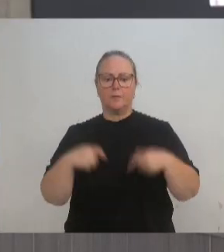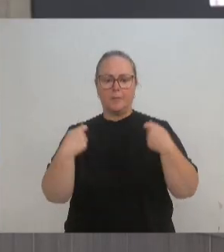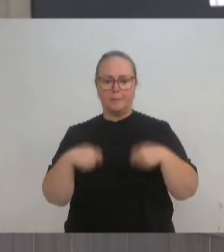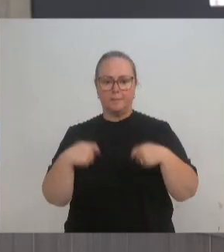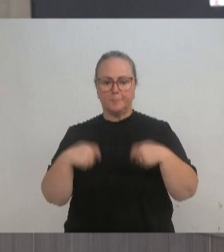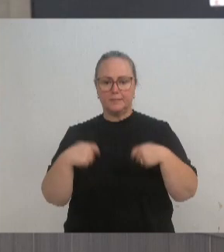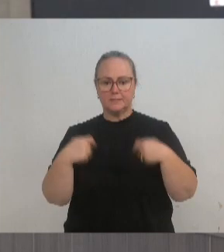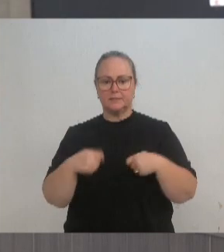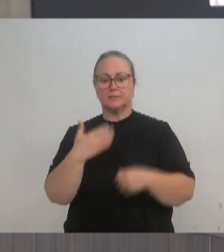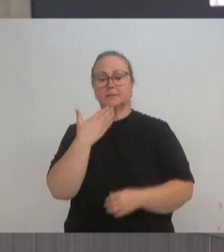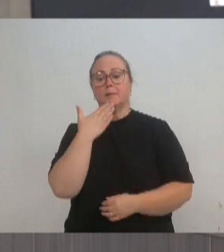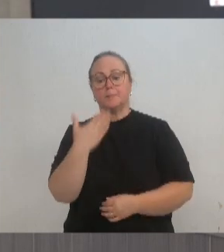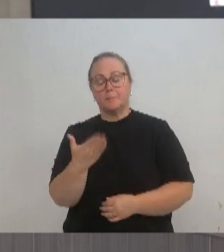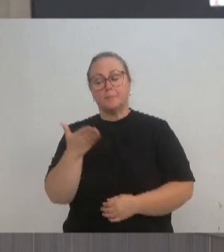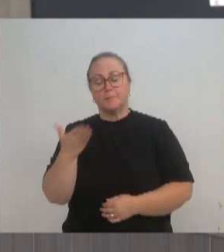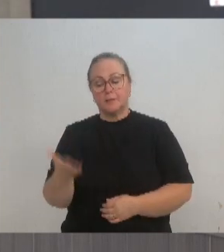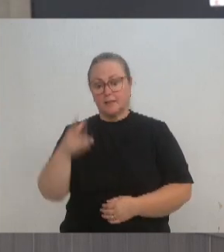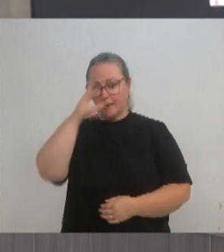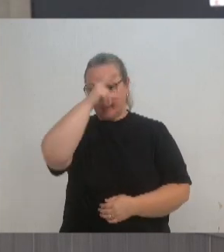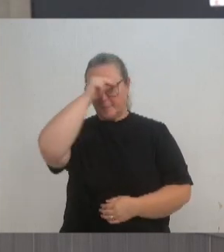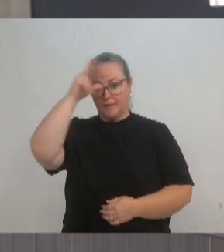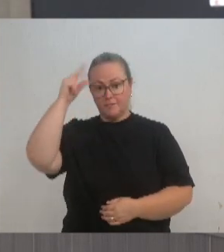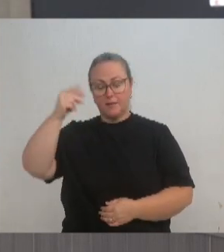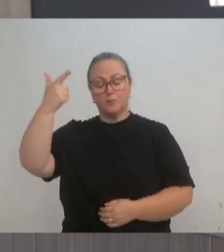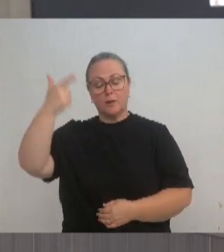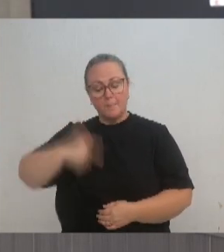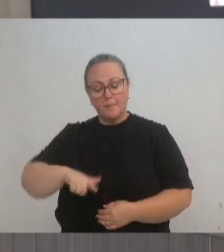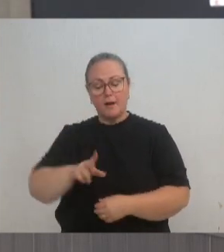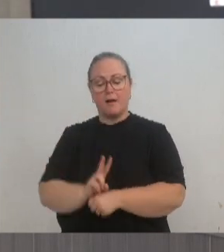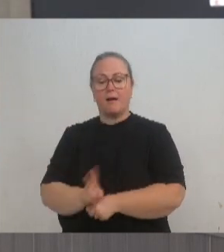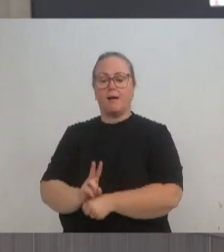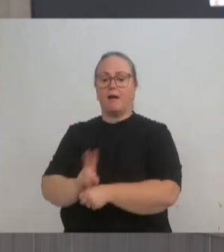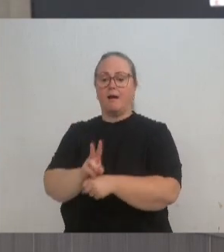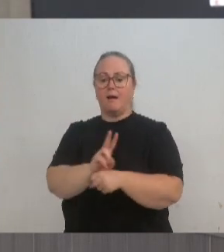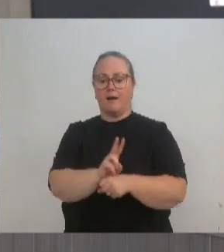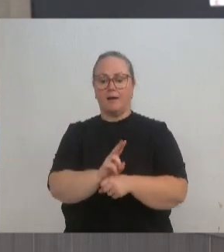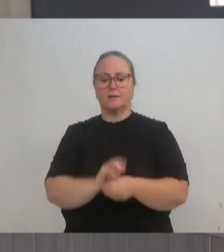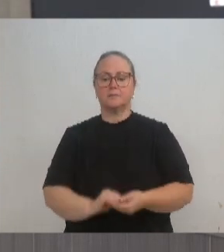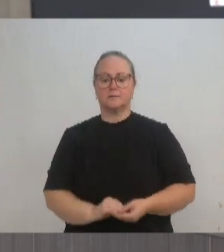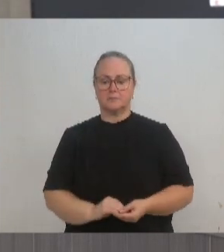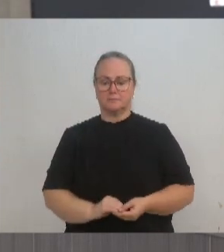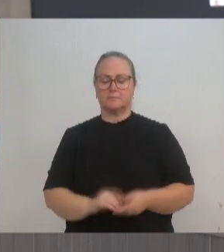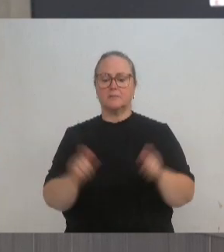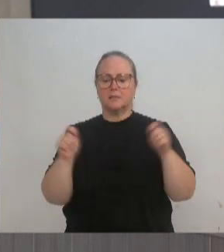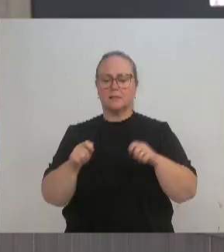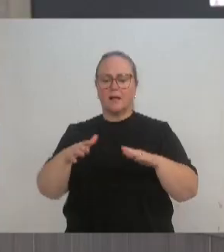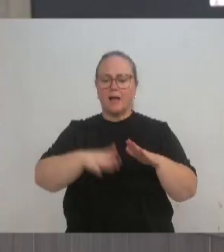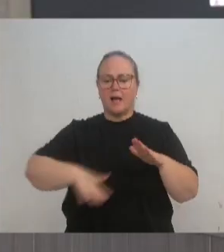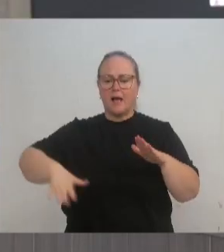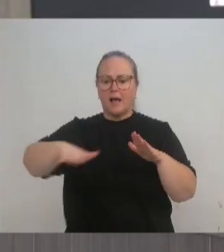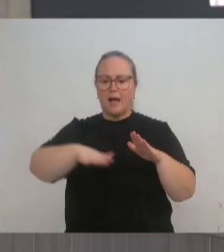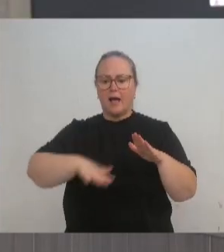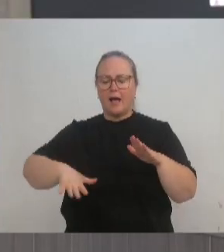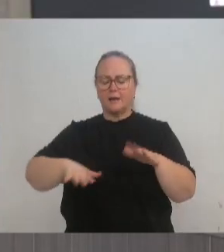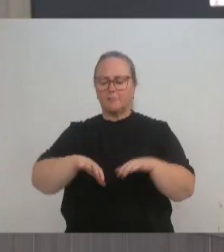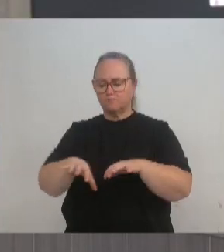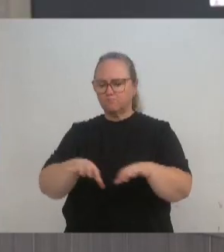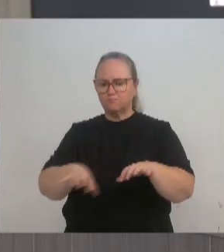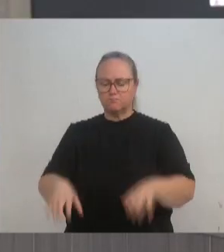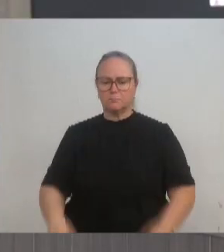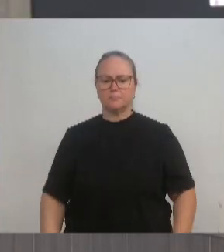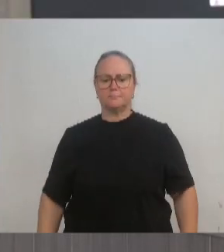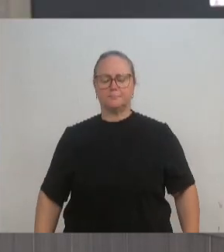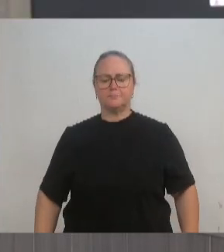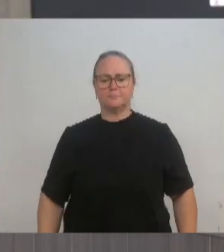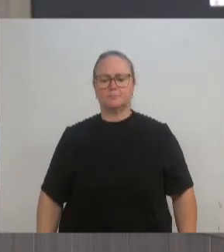precisa pedir, porque o Executivo reforce a fiscalização para que essas áreas não sejam ocupadas e desmembradas dessa forma, sem